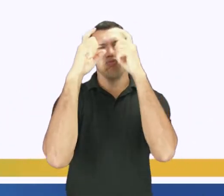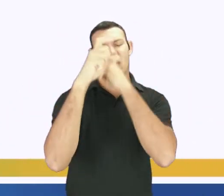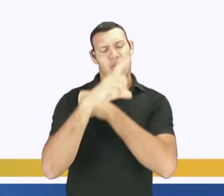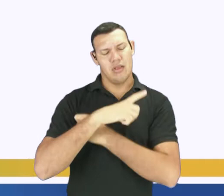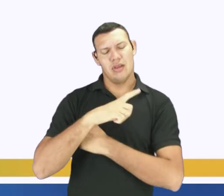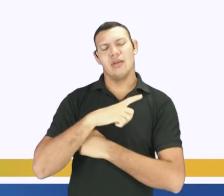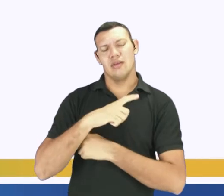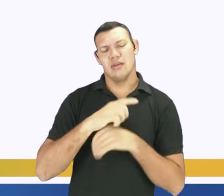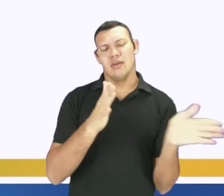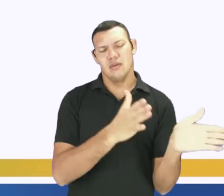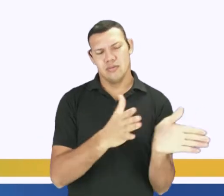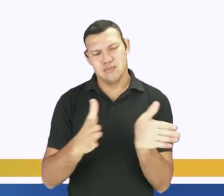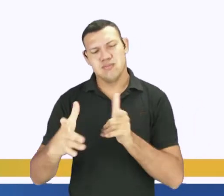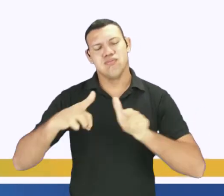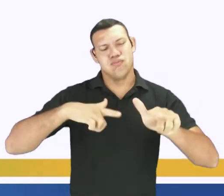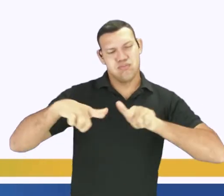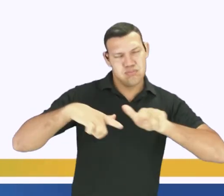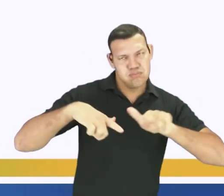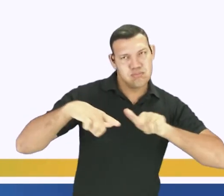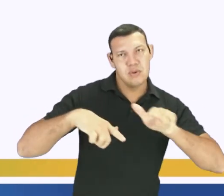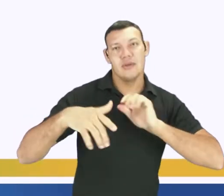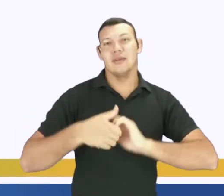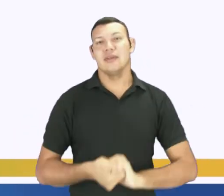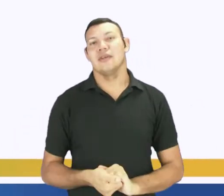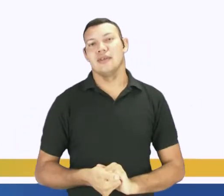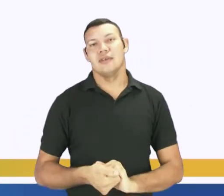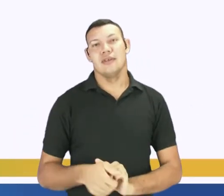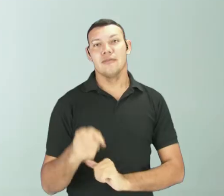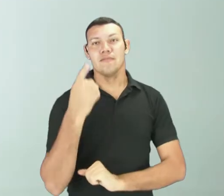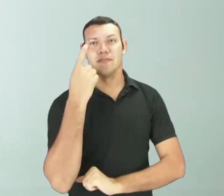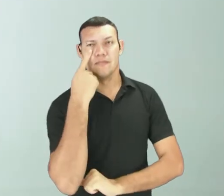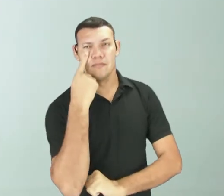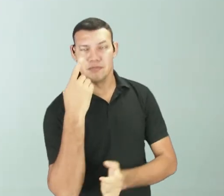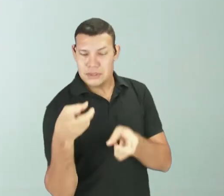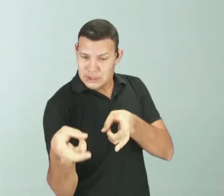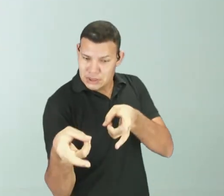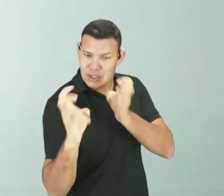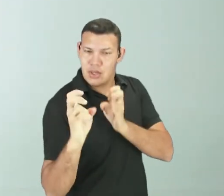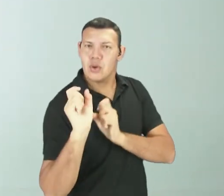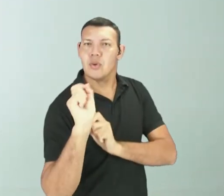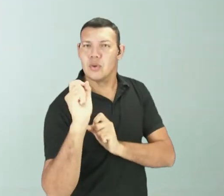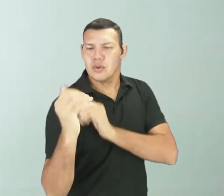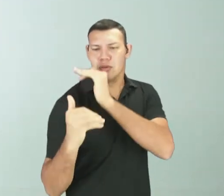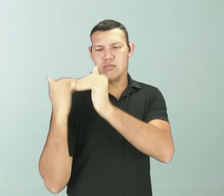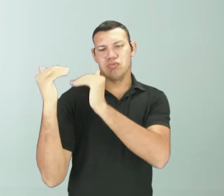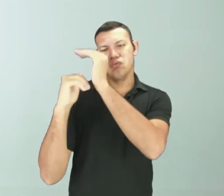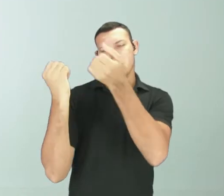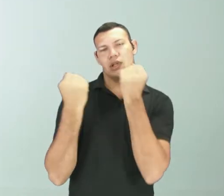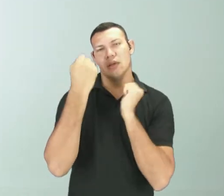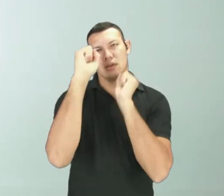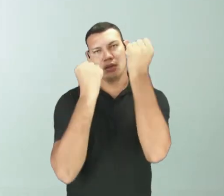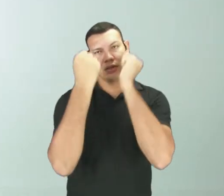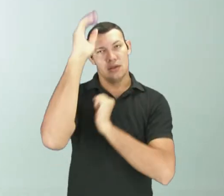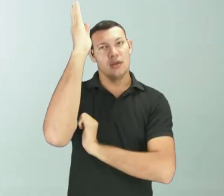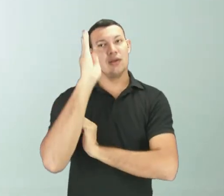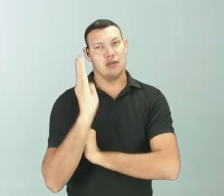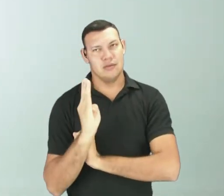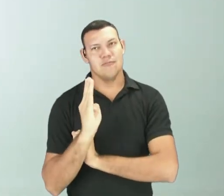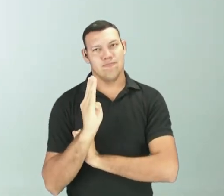de trabalho nas indústrias. Ou seja, a gente vai perceber que esse processo de crescimento industrial no Brasil, ele